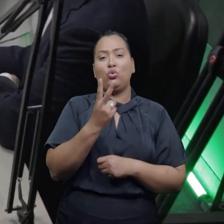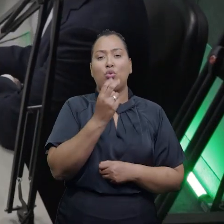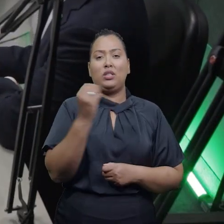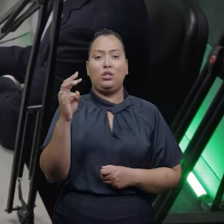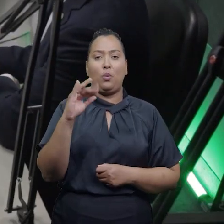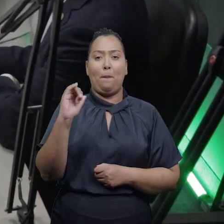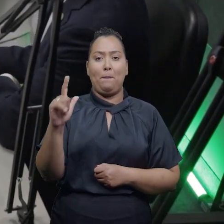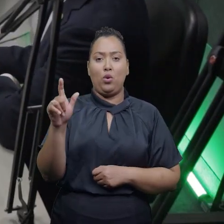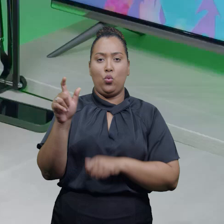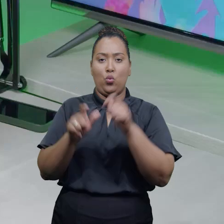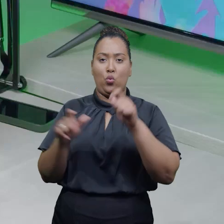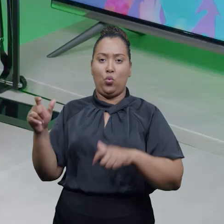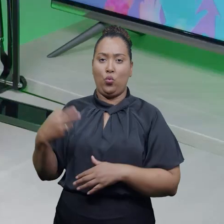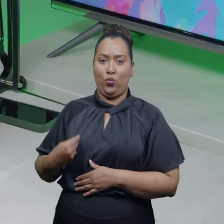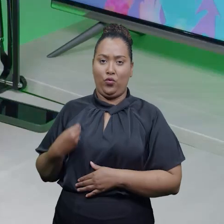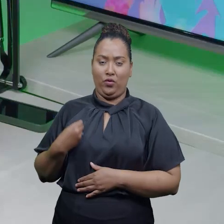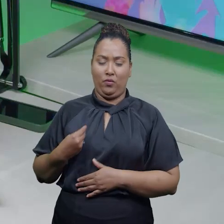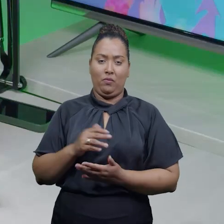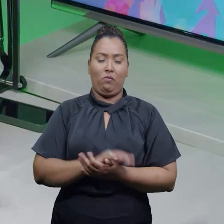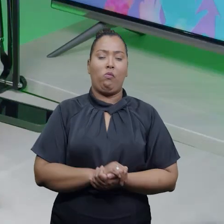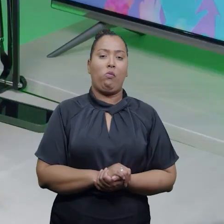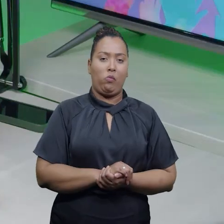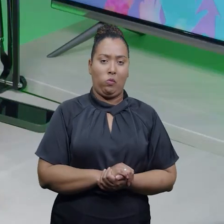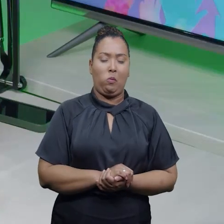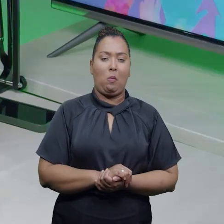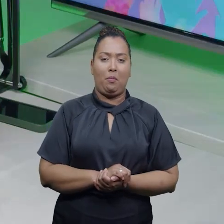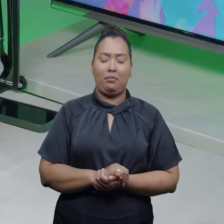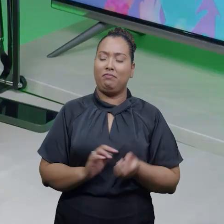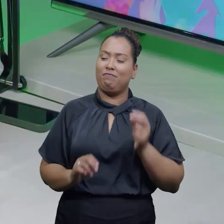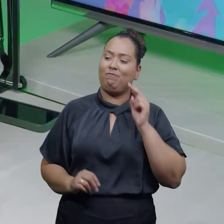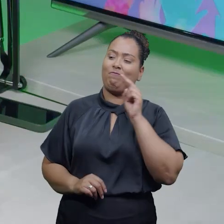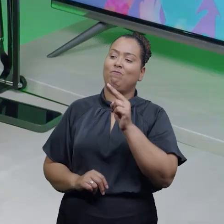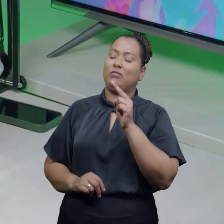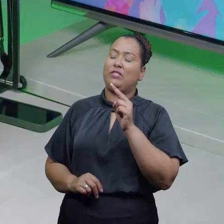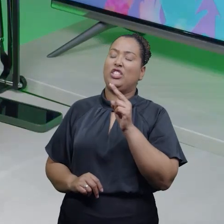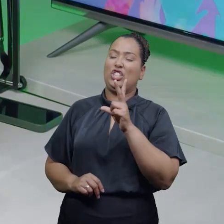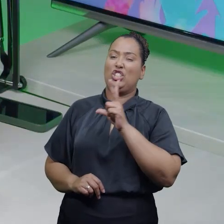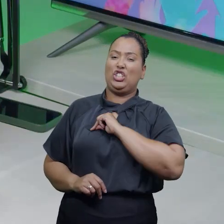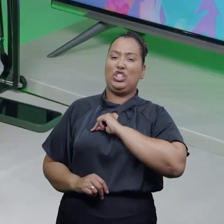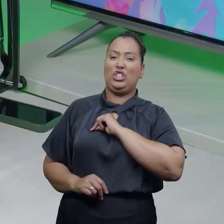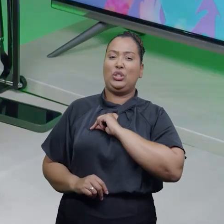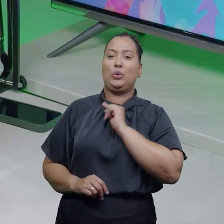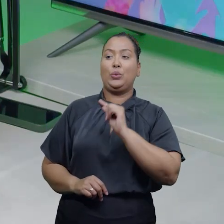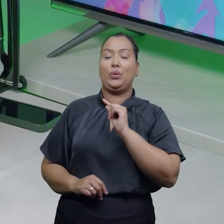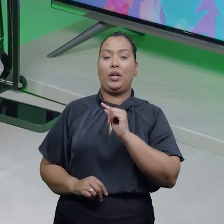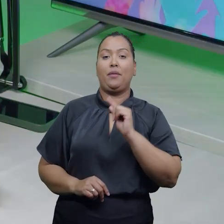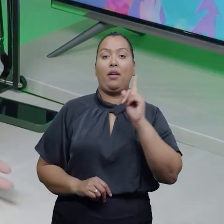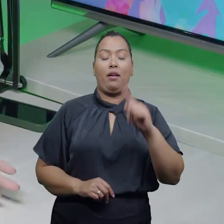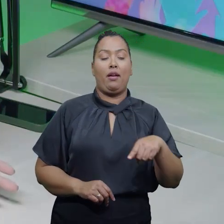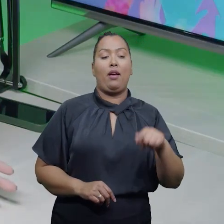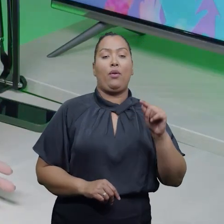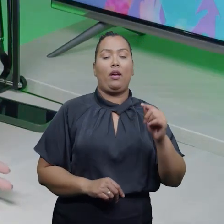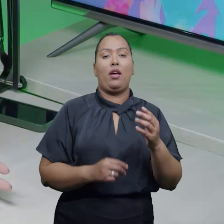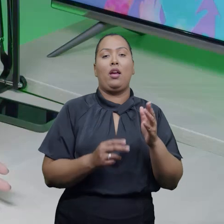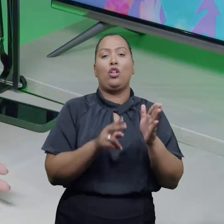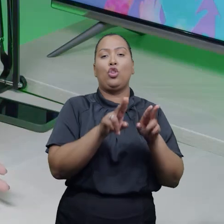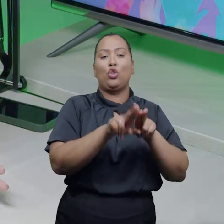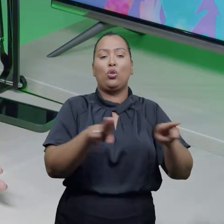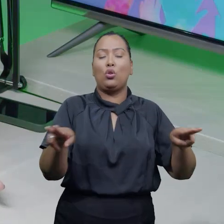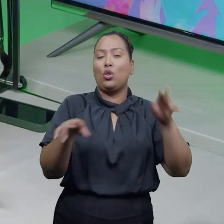torno de 200.000 habitantes, e a gente encara uma realidade que é bastante peculiar, que é a de serem cidades